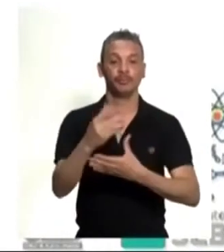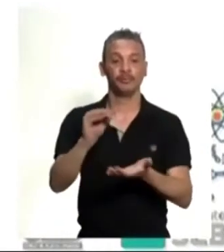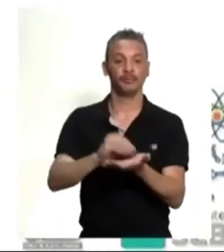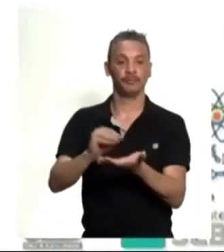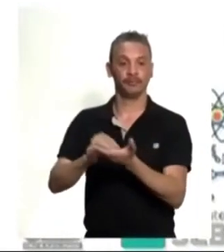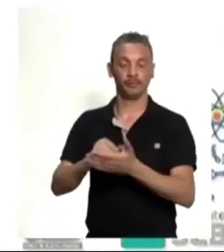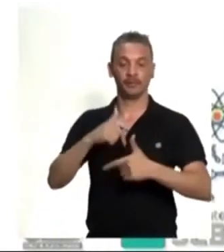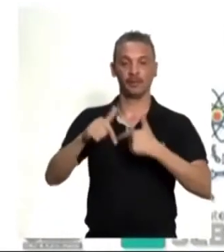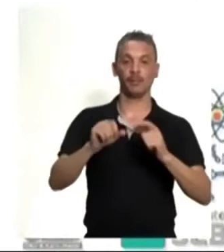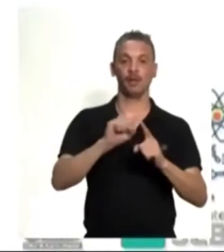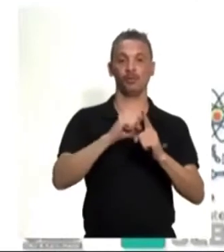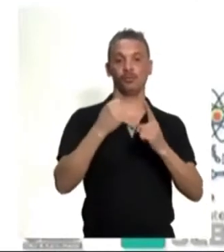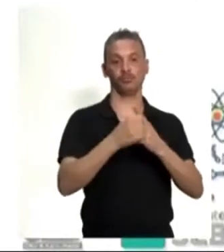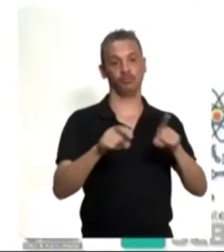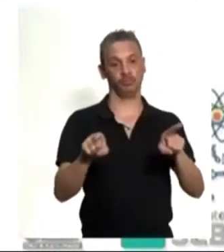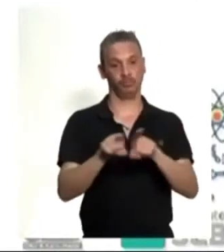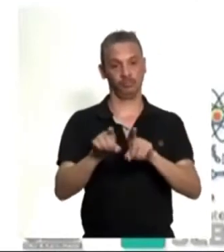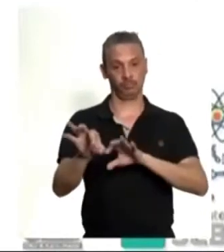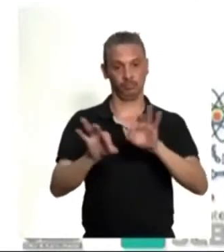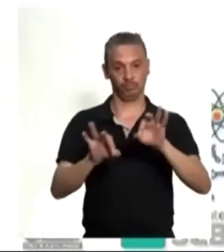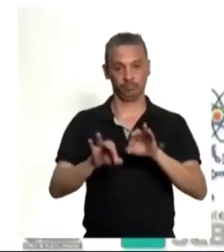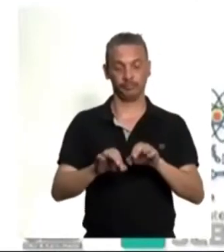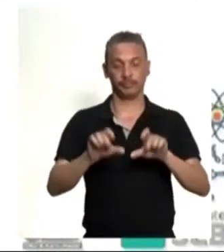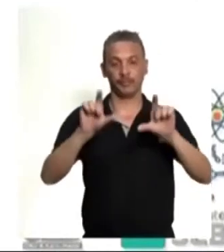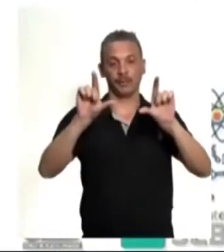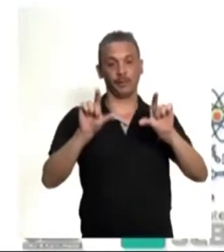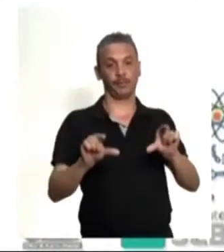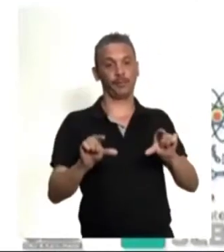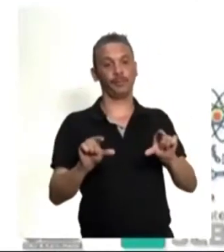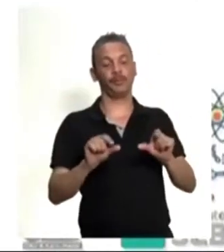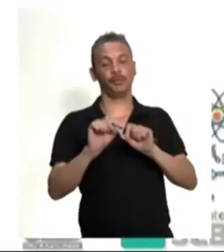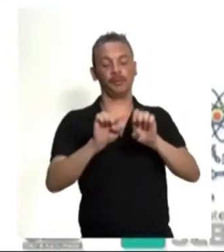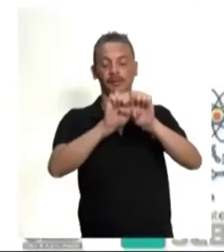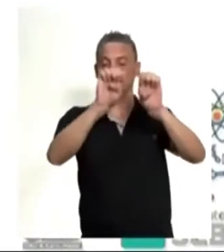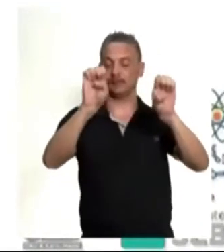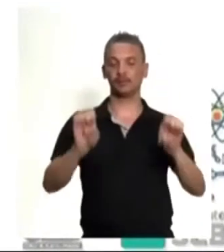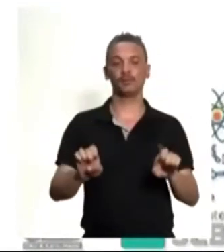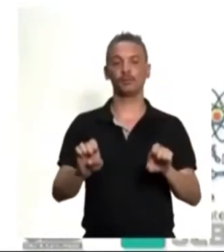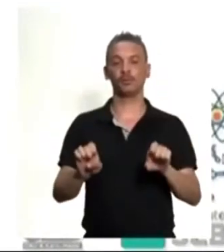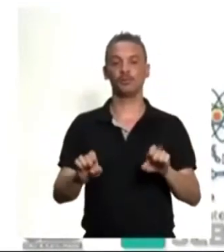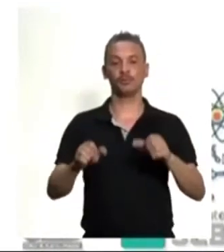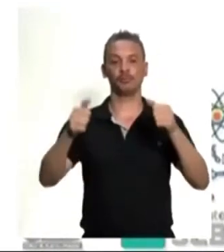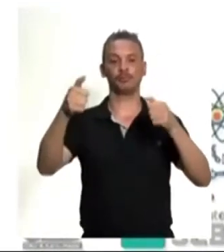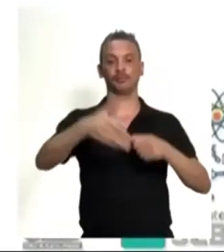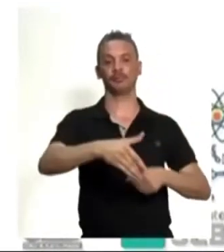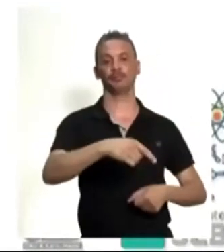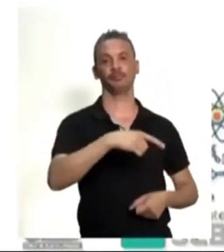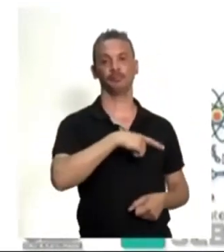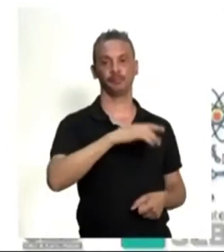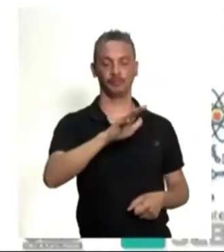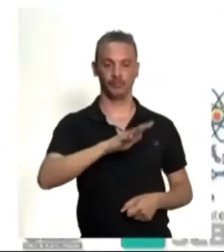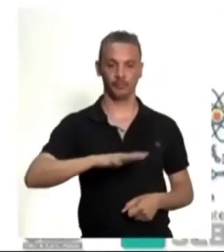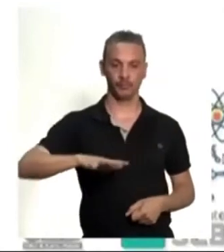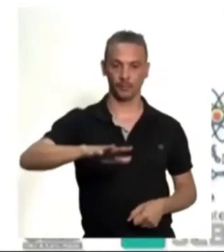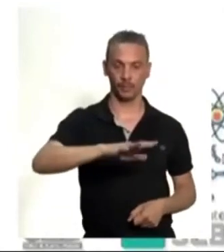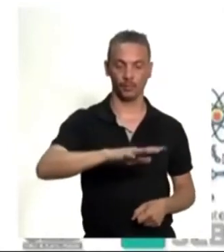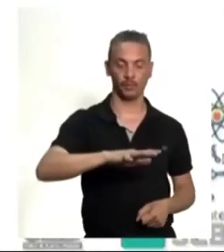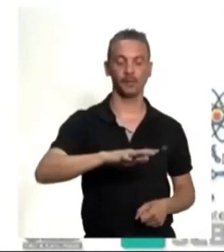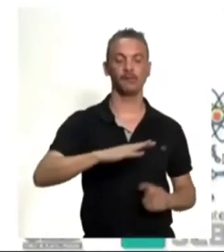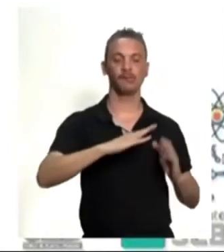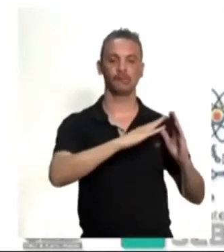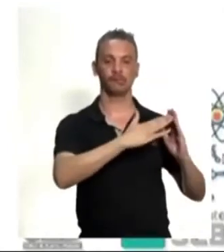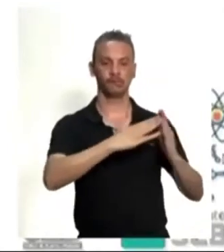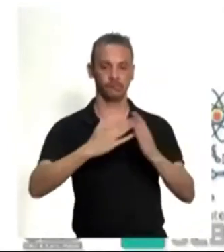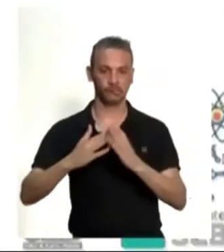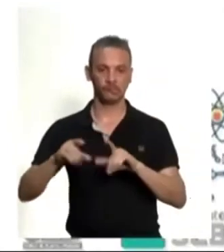produtividade, e uma baixa, enfim, ele está falando sobre o quê? Sobre áreas que são periféricas